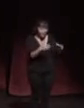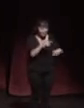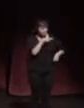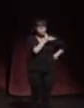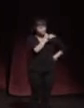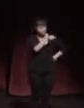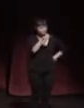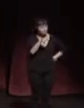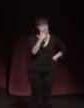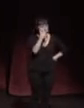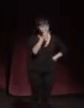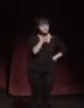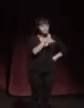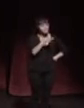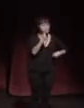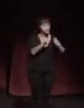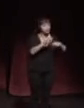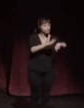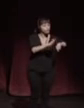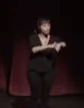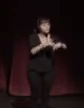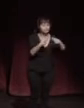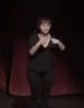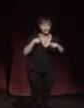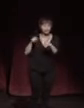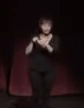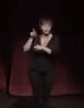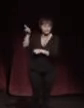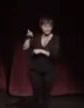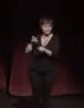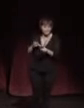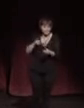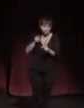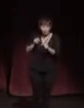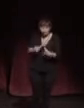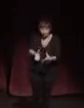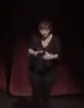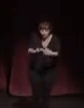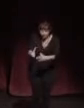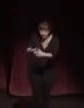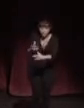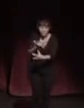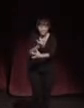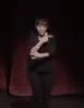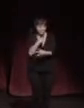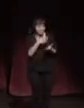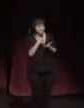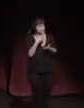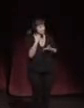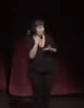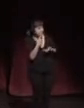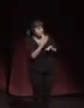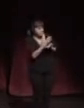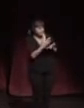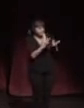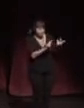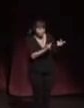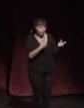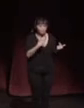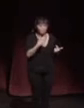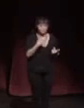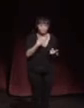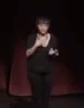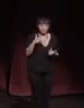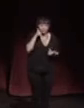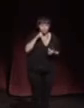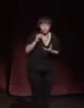como se fazem, porque eu já fabriquei pequenas garrafinhas como as que vocês fabricam, mas a minha esposa está com ciúmes, agora